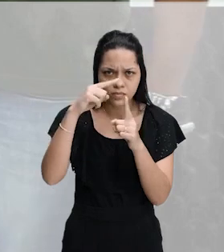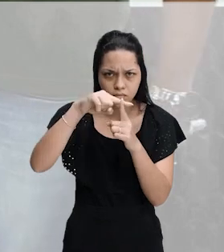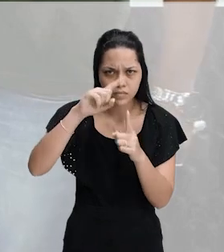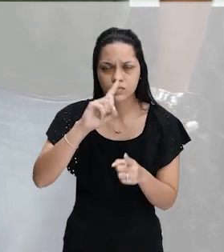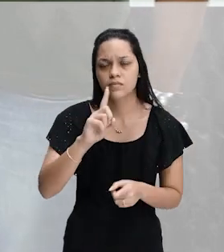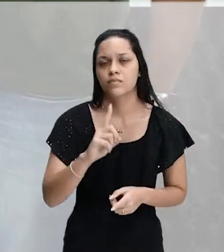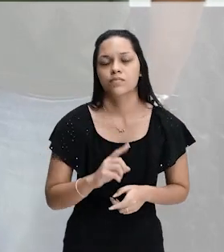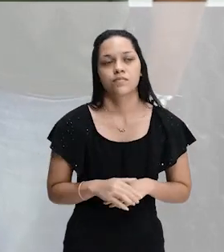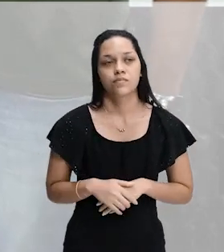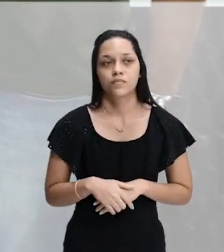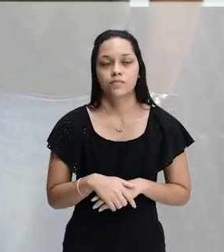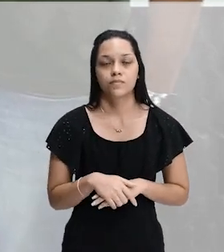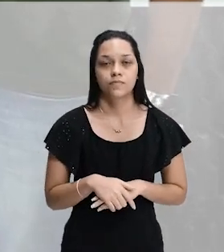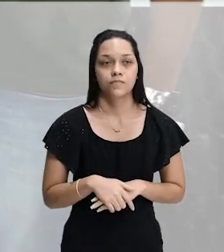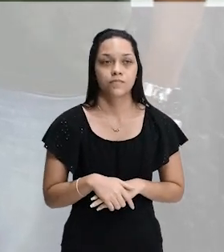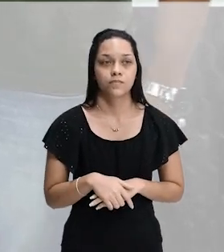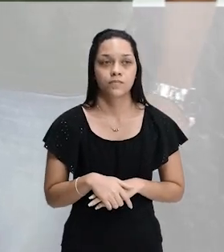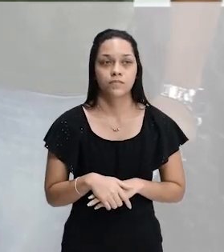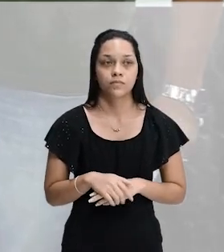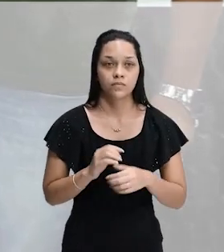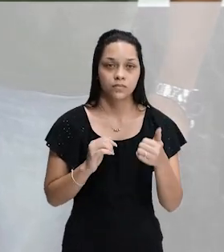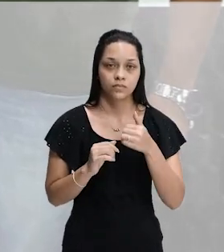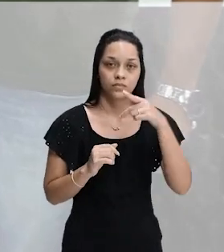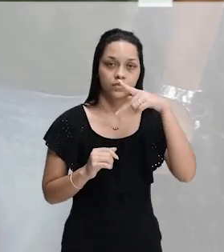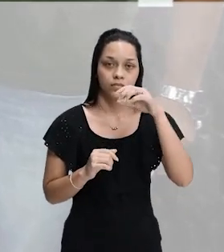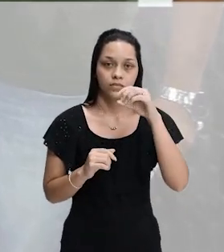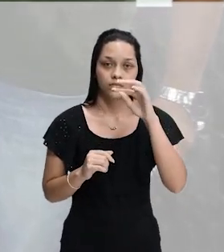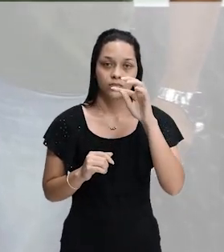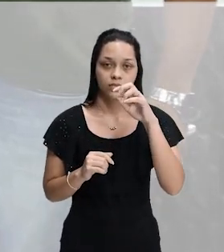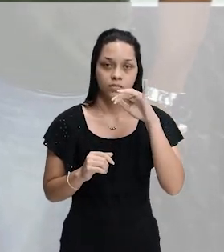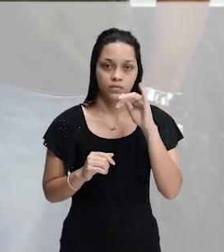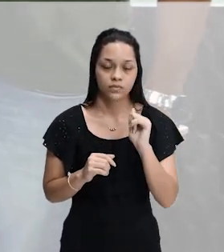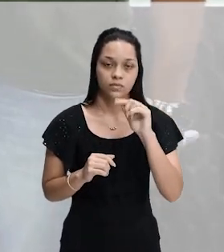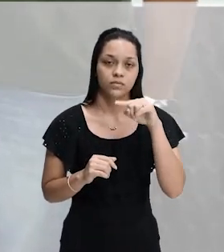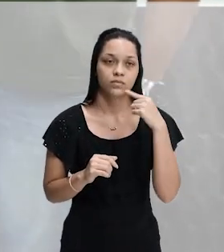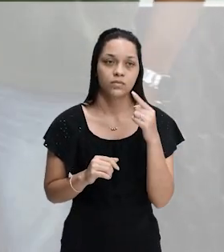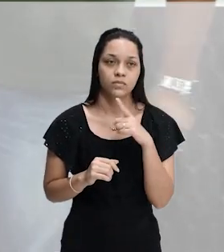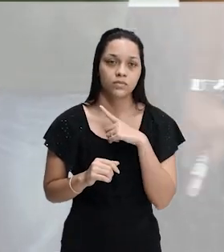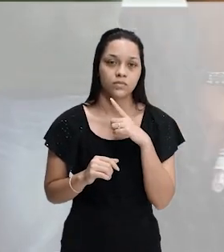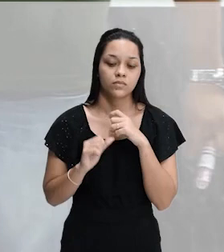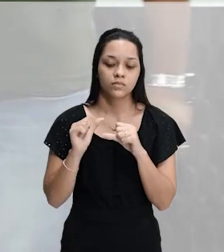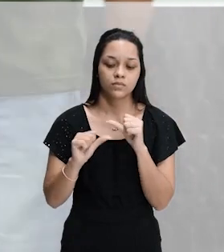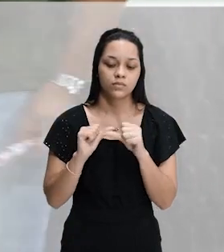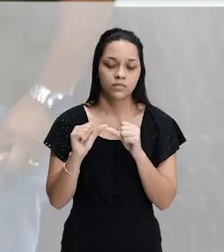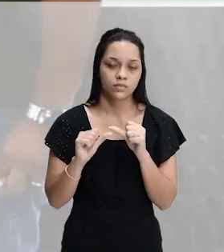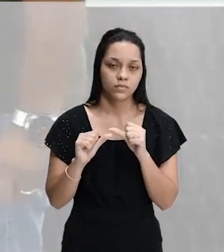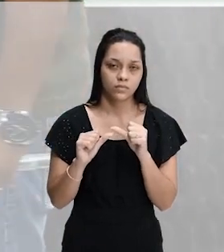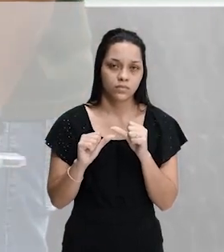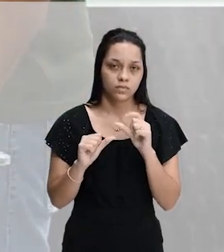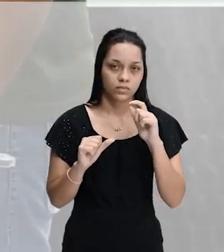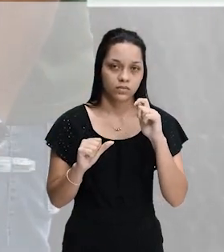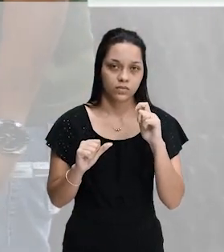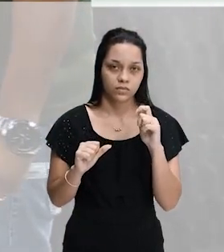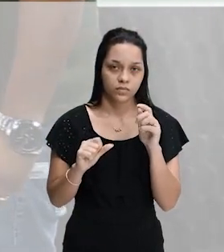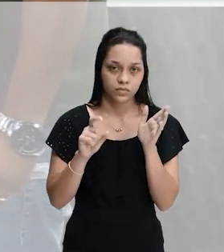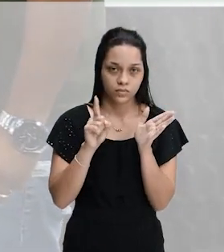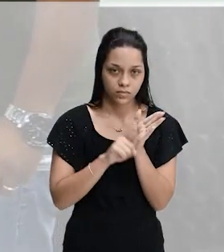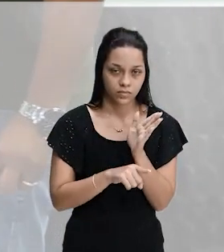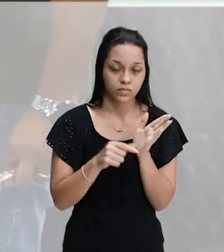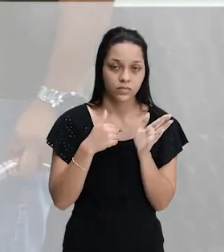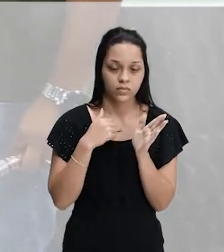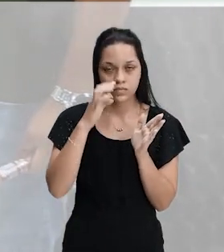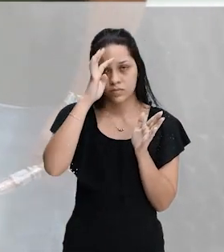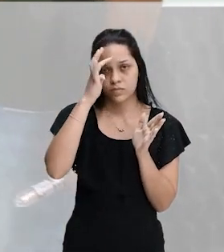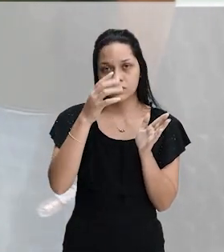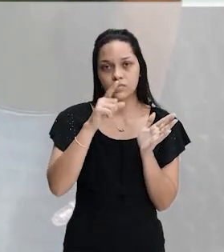Não. Nessa situação, você resolve primeiro a potência, né? Depois eu faço o jogo de sinal. Tá? Então, quando eu for resolver isso